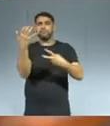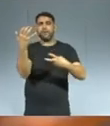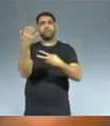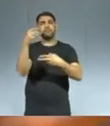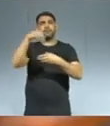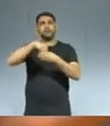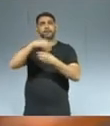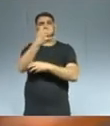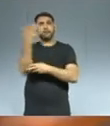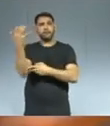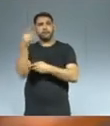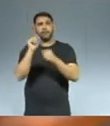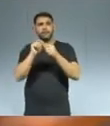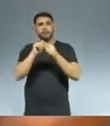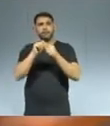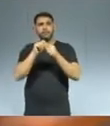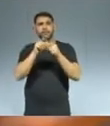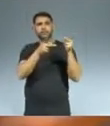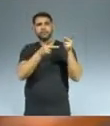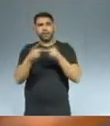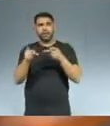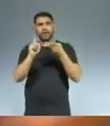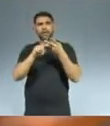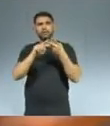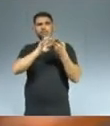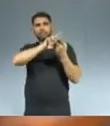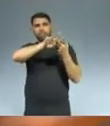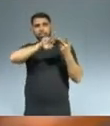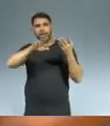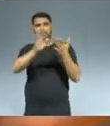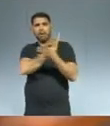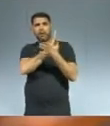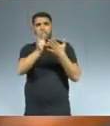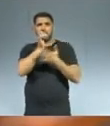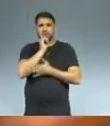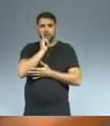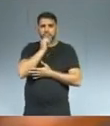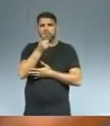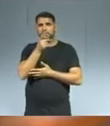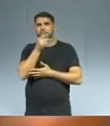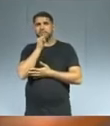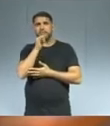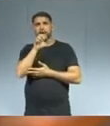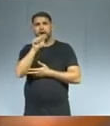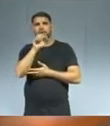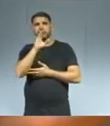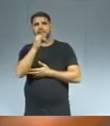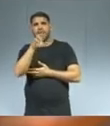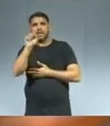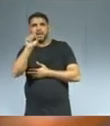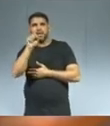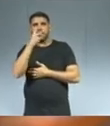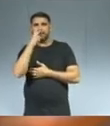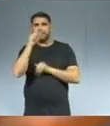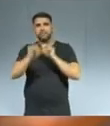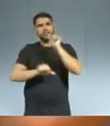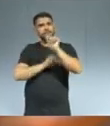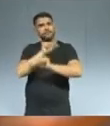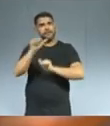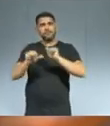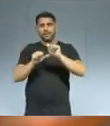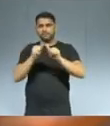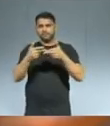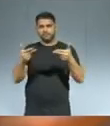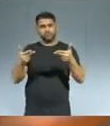bio economia do extrativismo E aí a gente tem alguns exemplos por exemplo do Açaí na que acabou se transformando